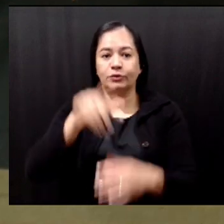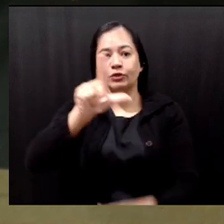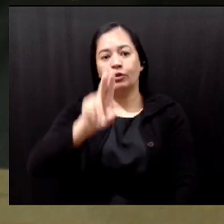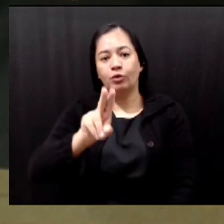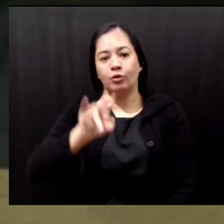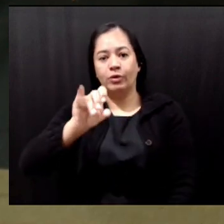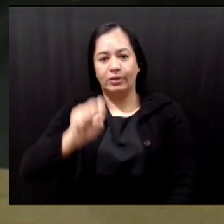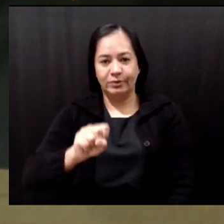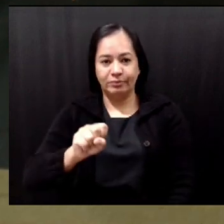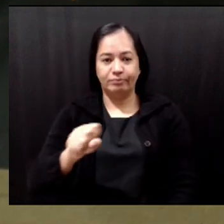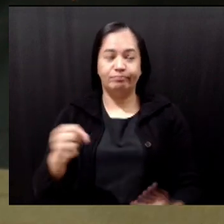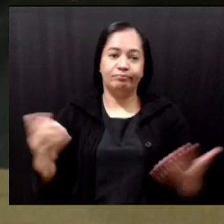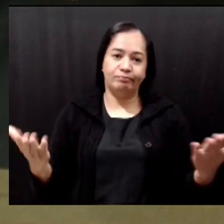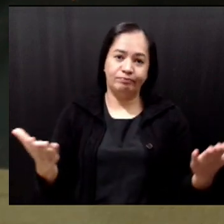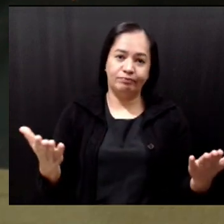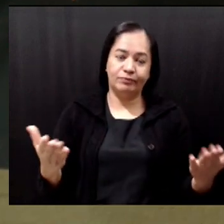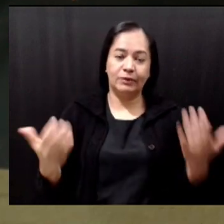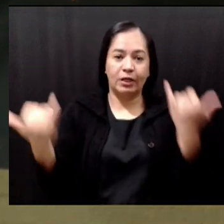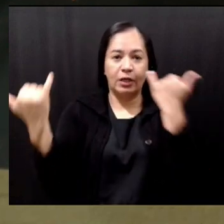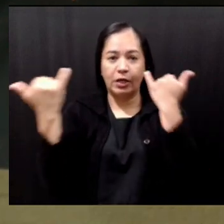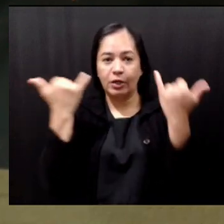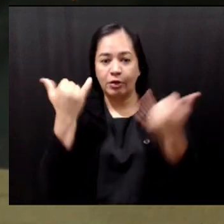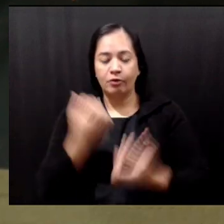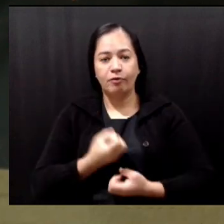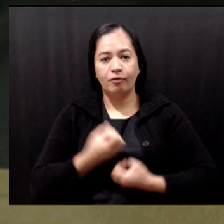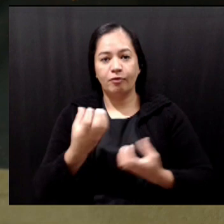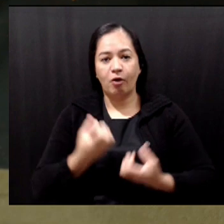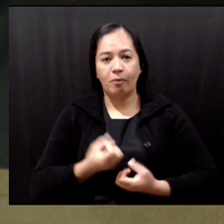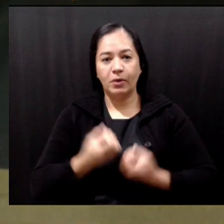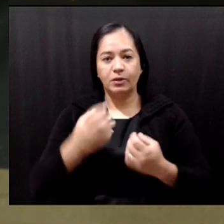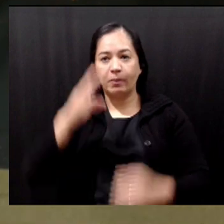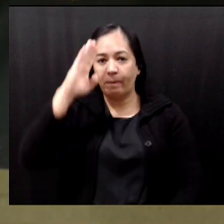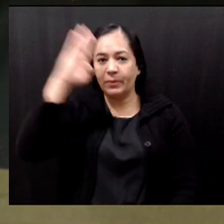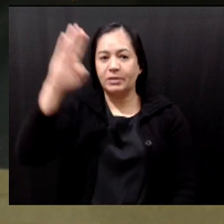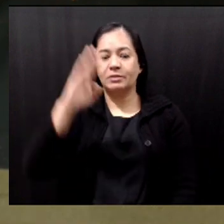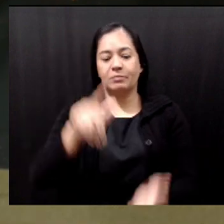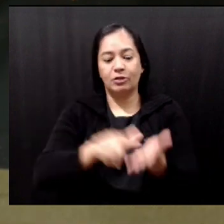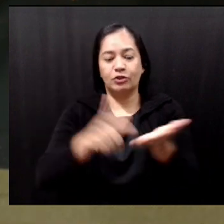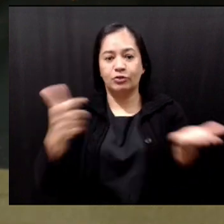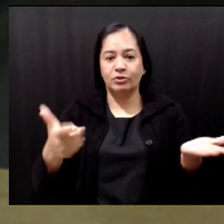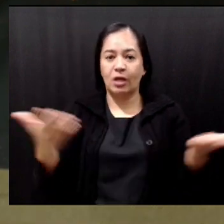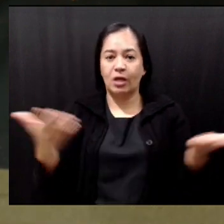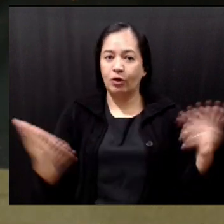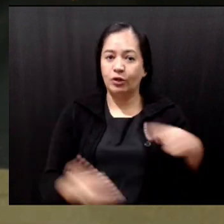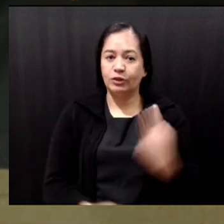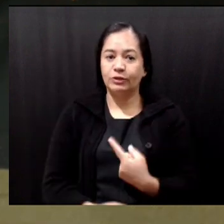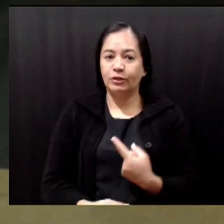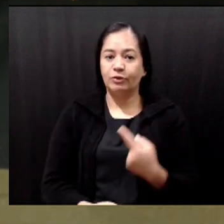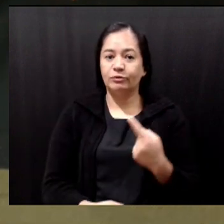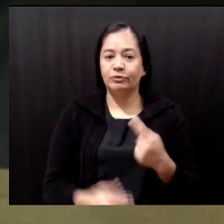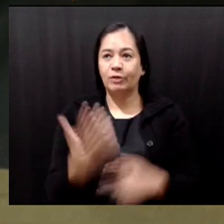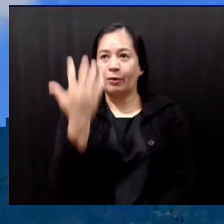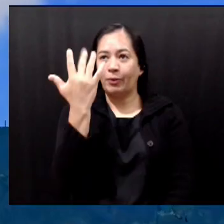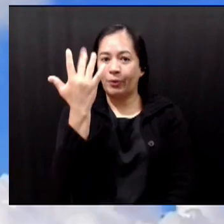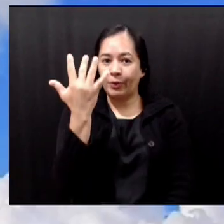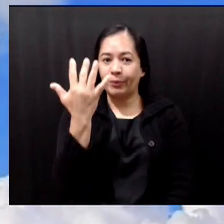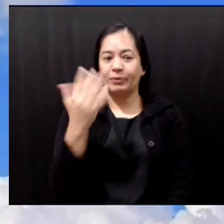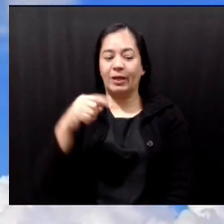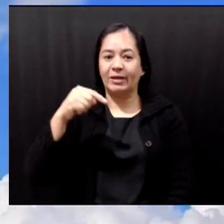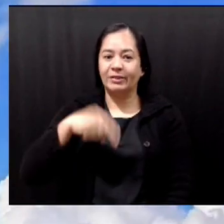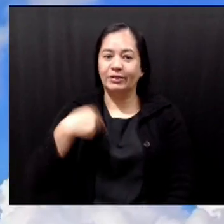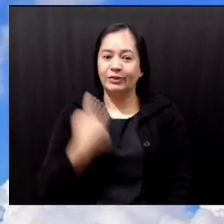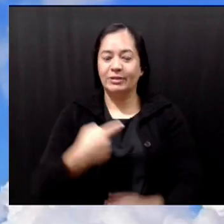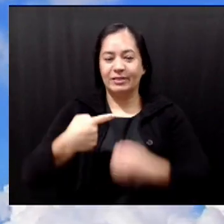as informações, né, dos principais jornais para você. Agora nós vamos com a previsão do tempo aqui para a nossa cidade de